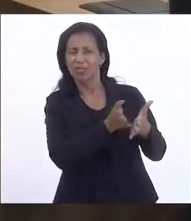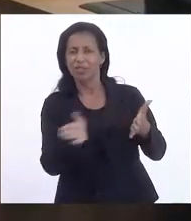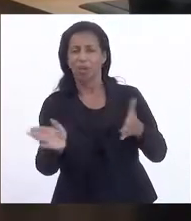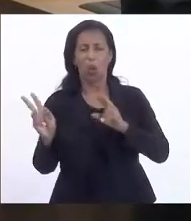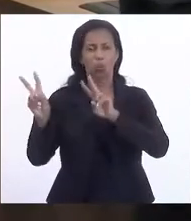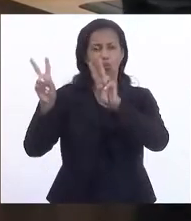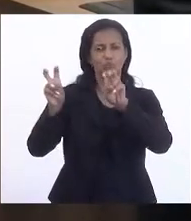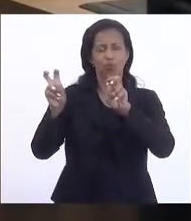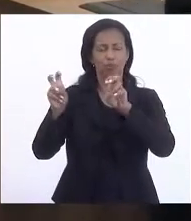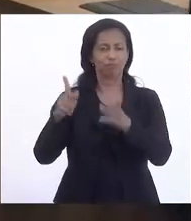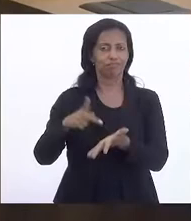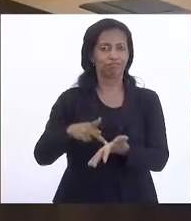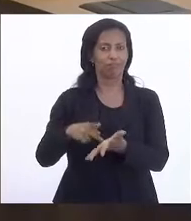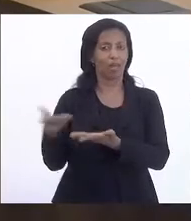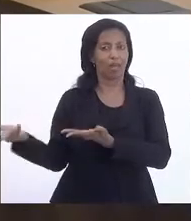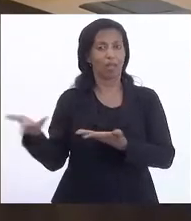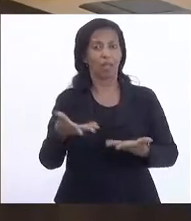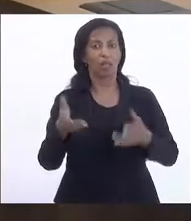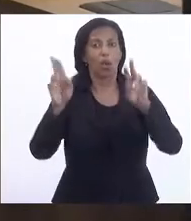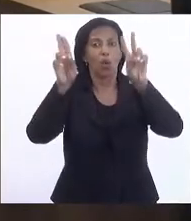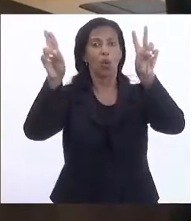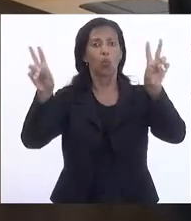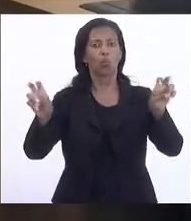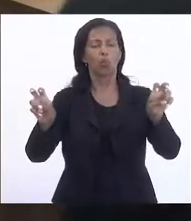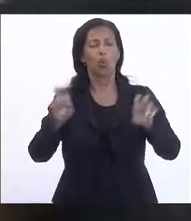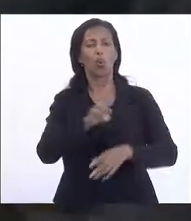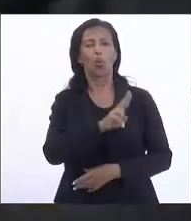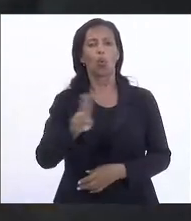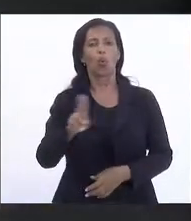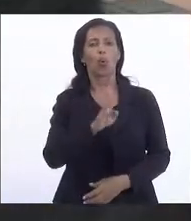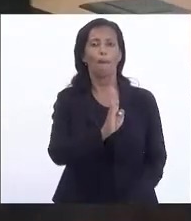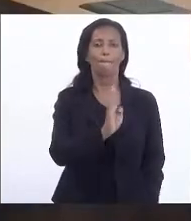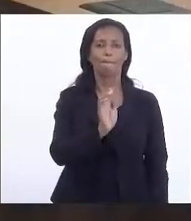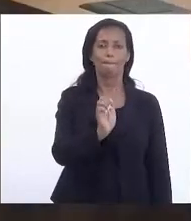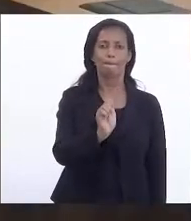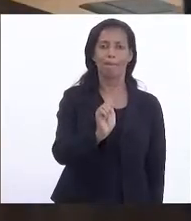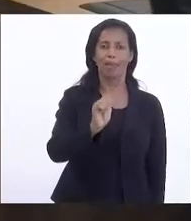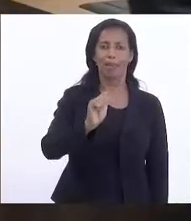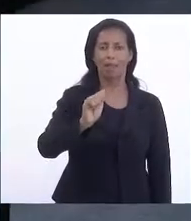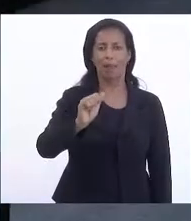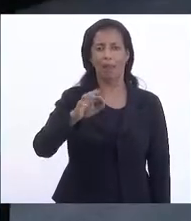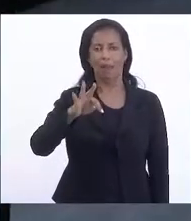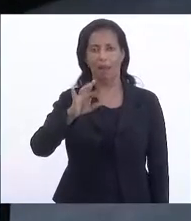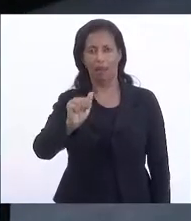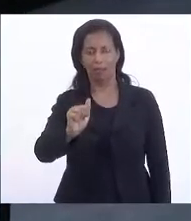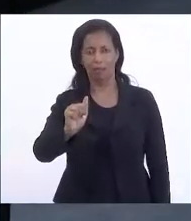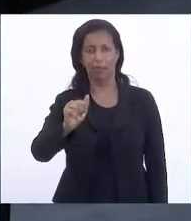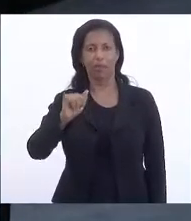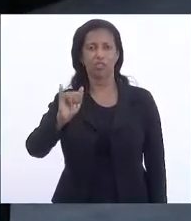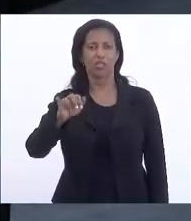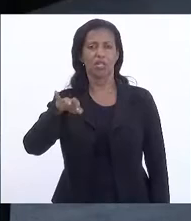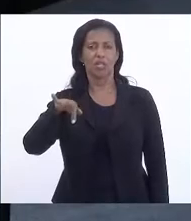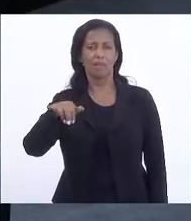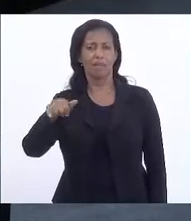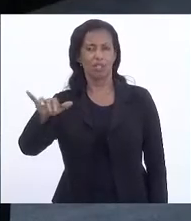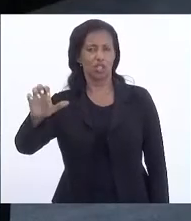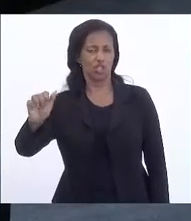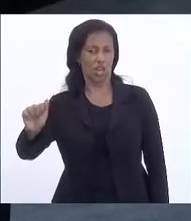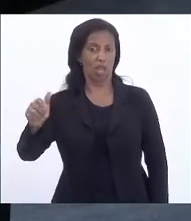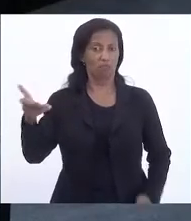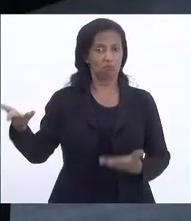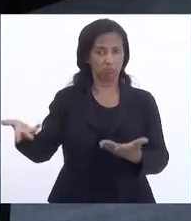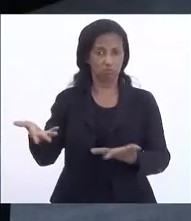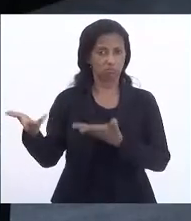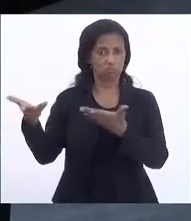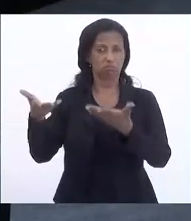temática original, que traz o nome da saudosa mãe beata de Emanjá, uma grande alorixá, com um grande legado